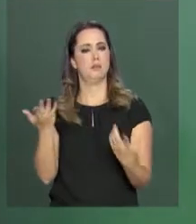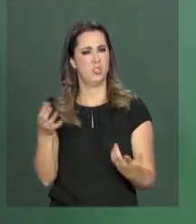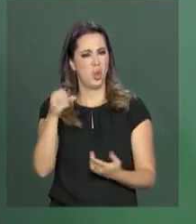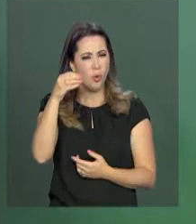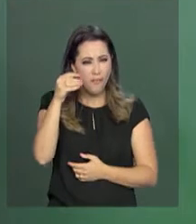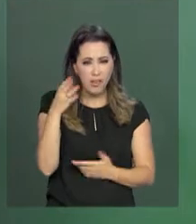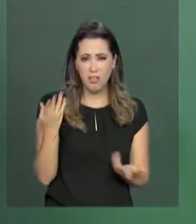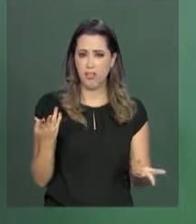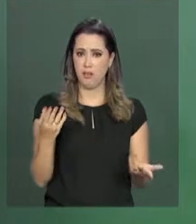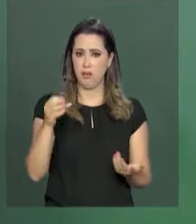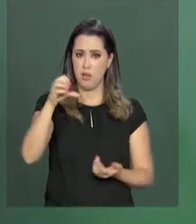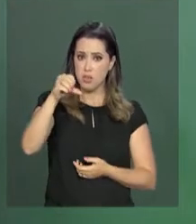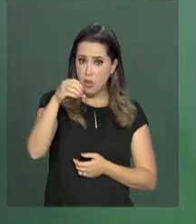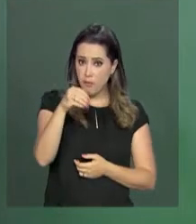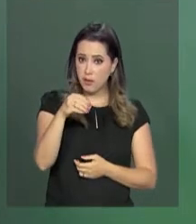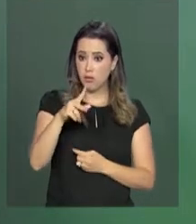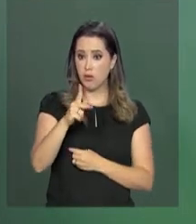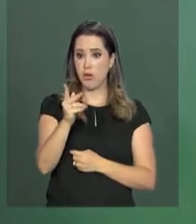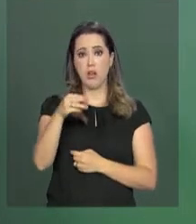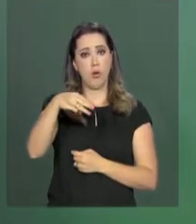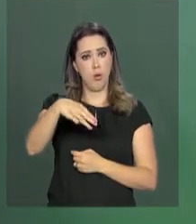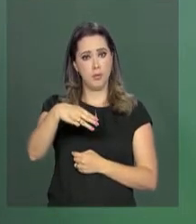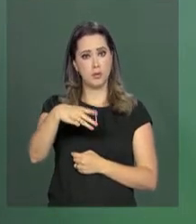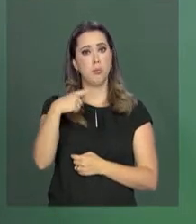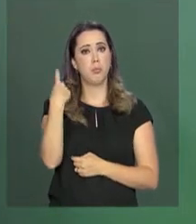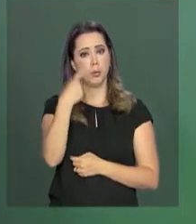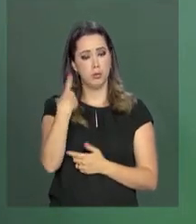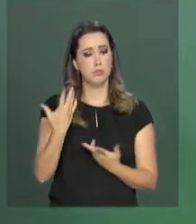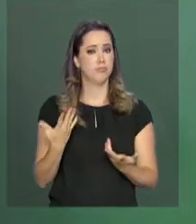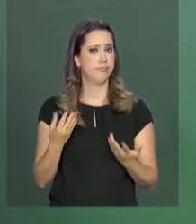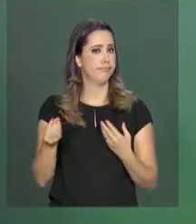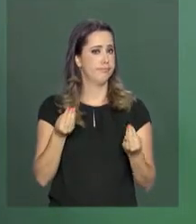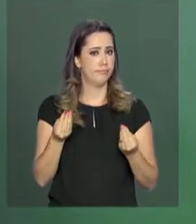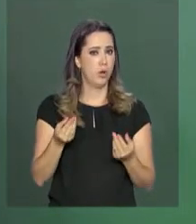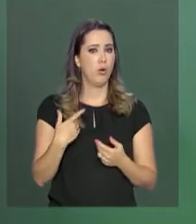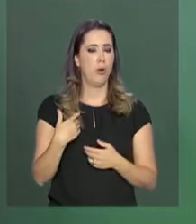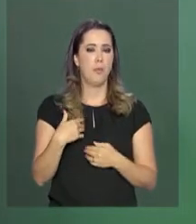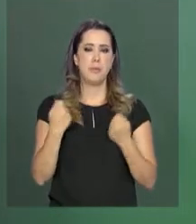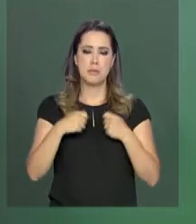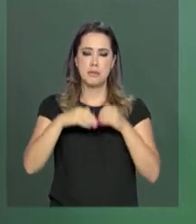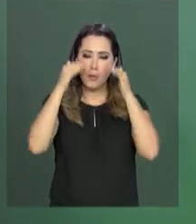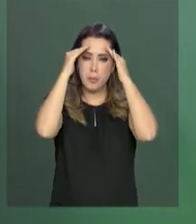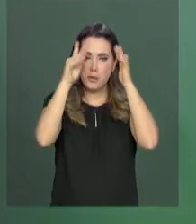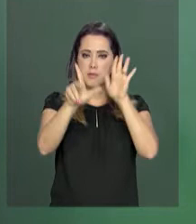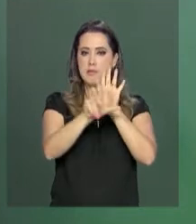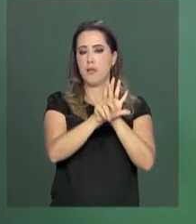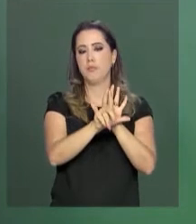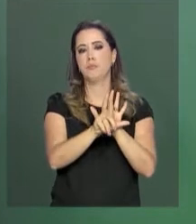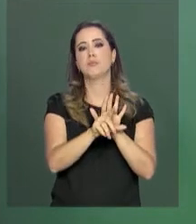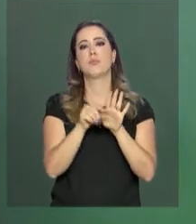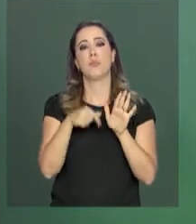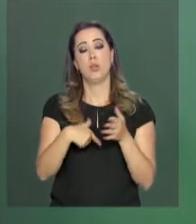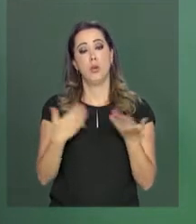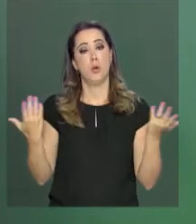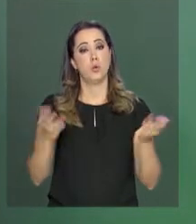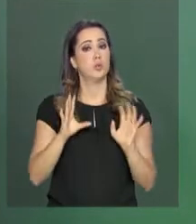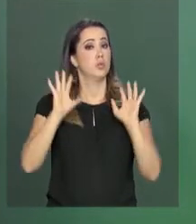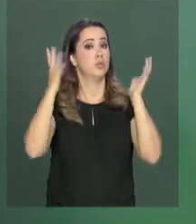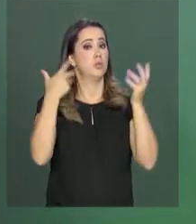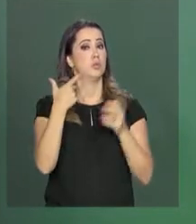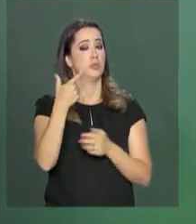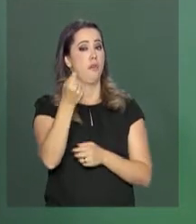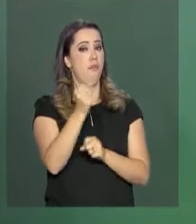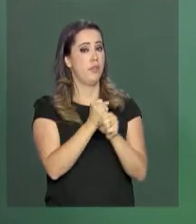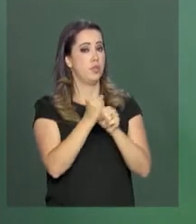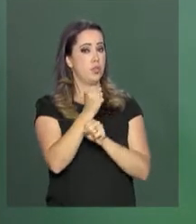100 quilômetros por hora, desobedecendo, portanto, a lei. Portanto, ao comemorarmos os 20 anos do Código de Trânsito Brasileiro,